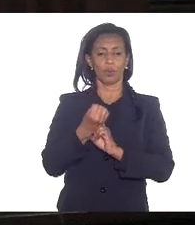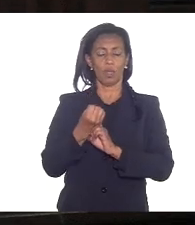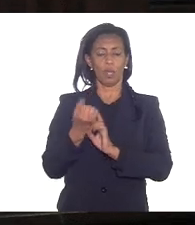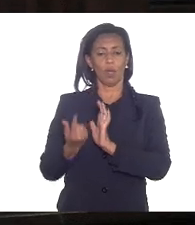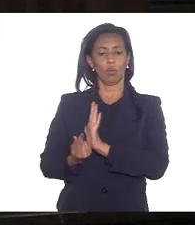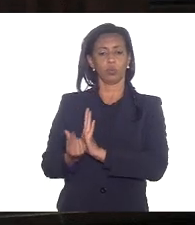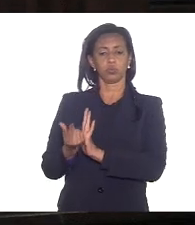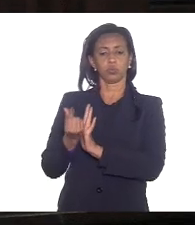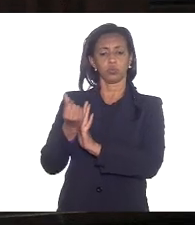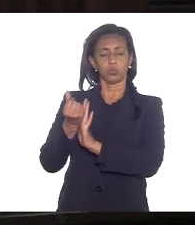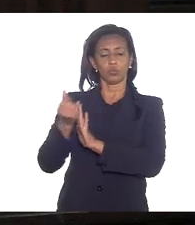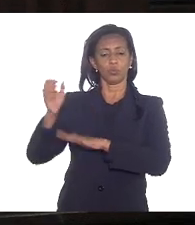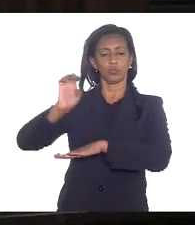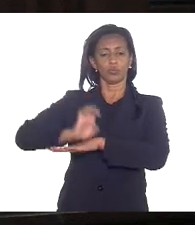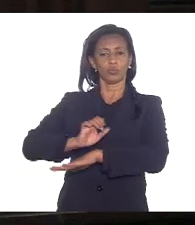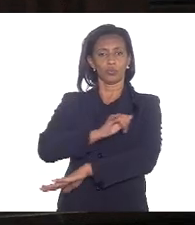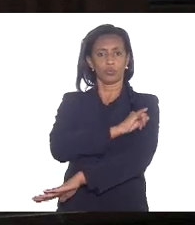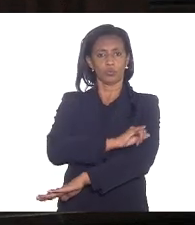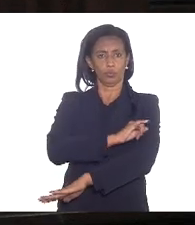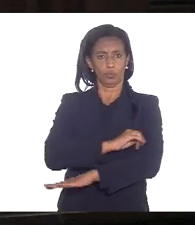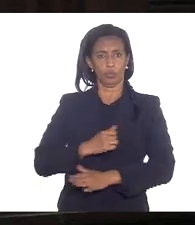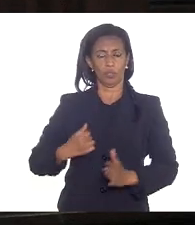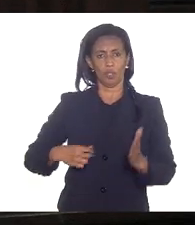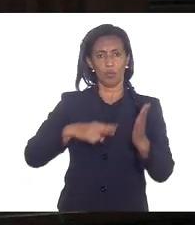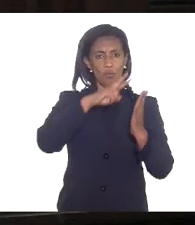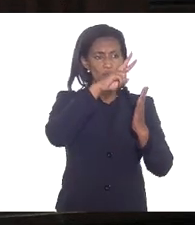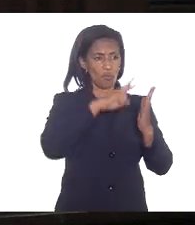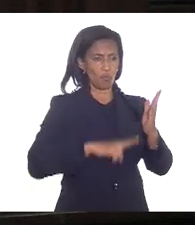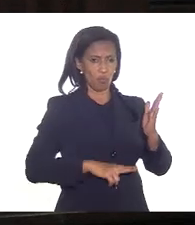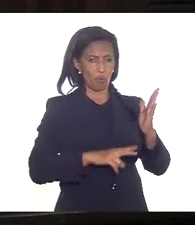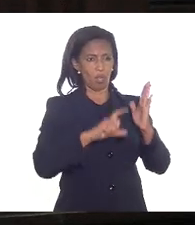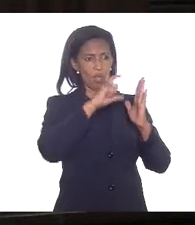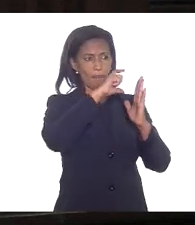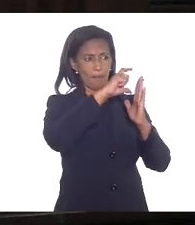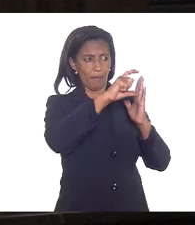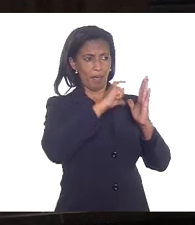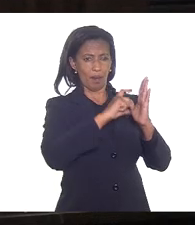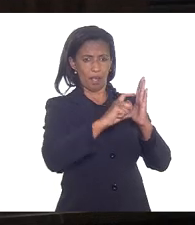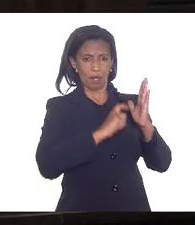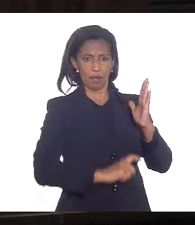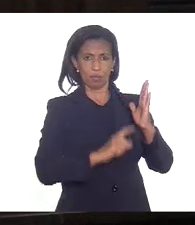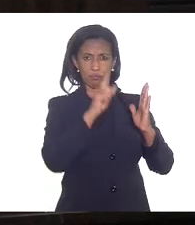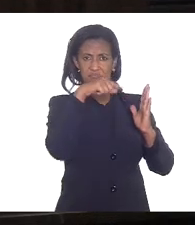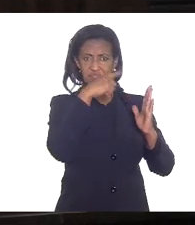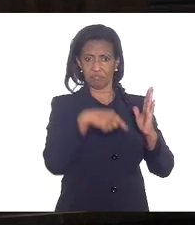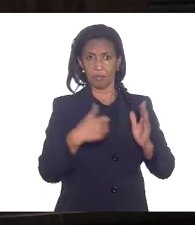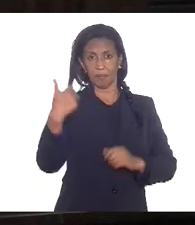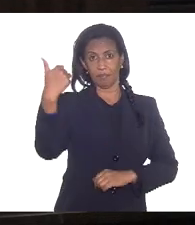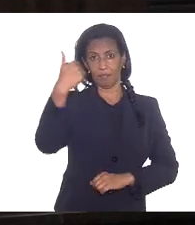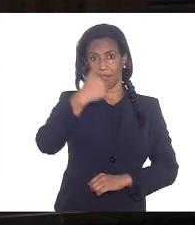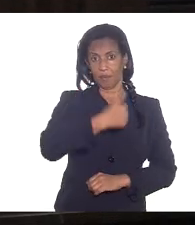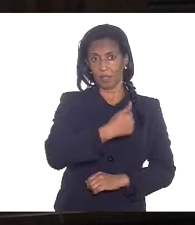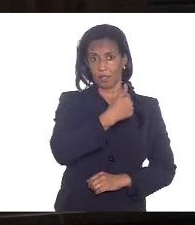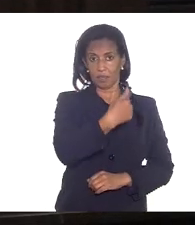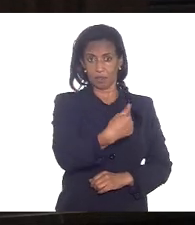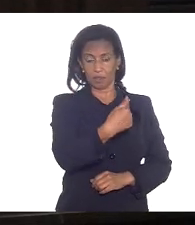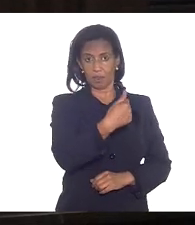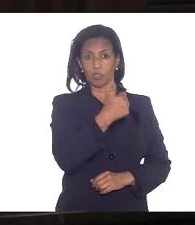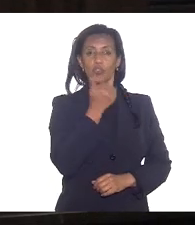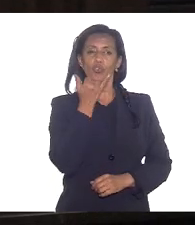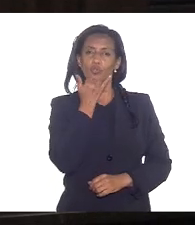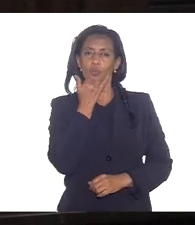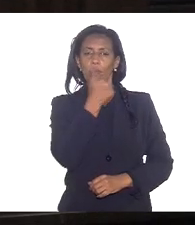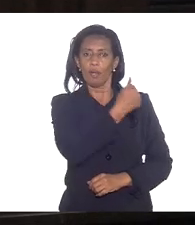orçamento do Estado do Rio de Janeiro eu vou ler aqui os parágrafos que foram vetados o artigo 17